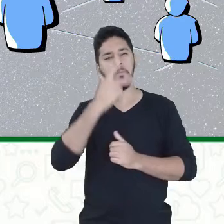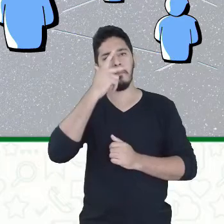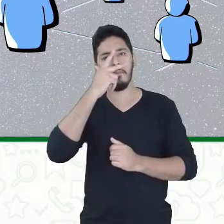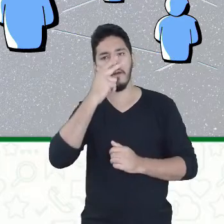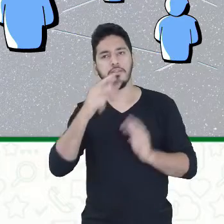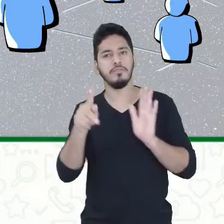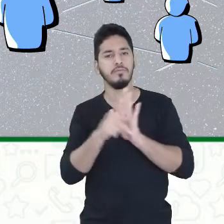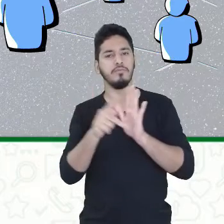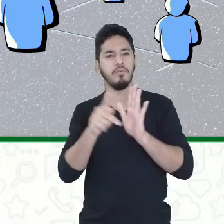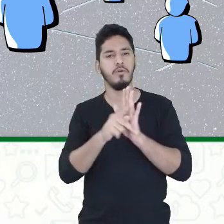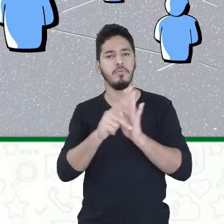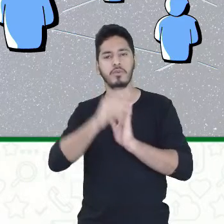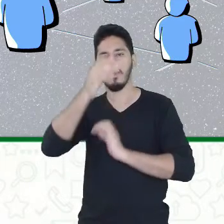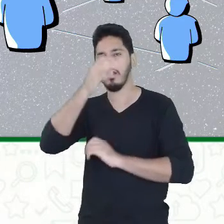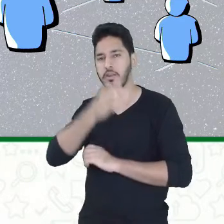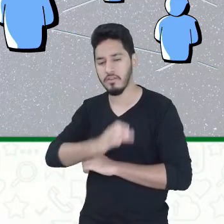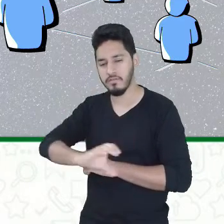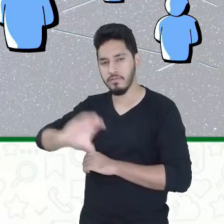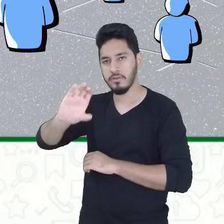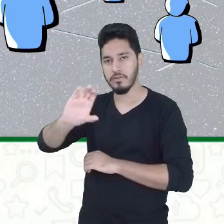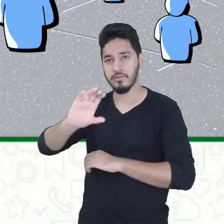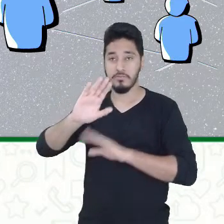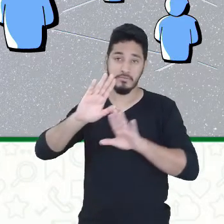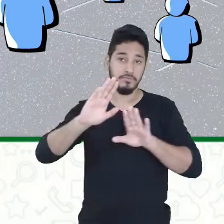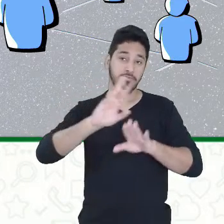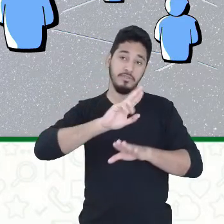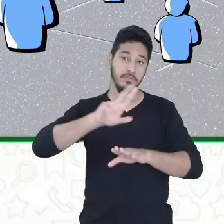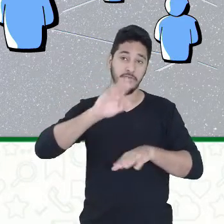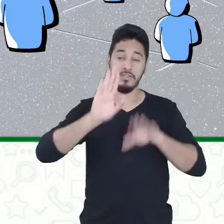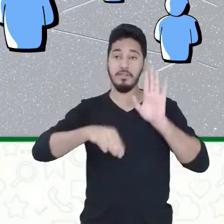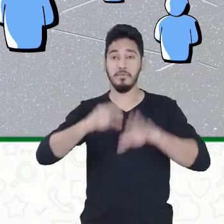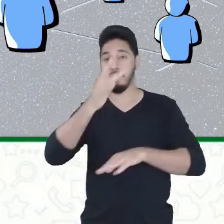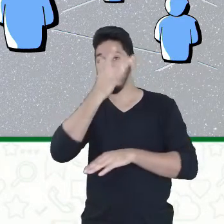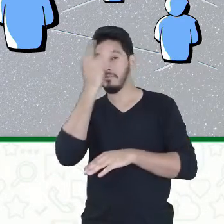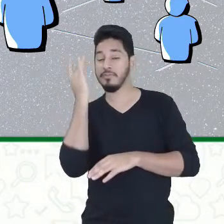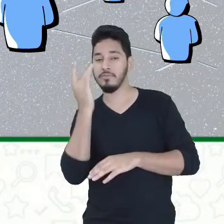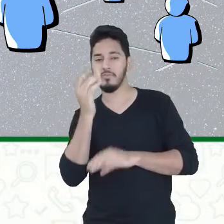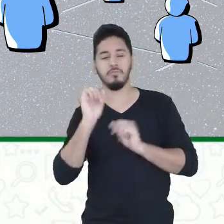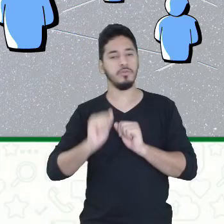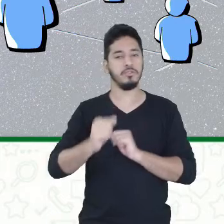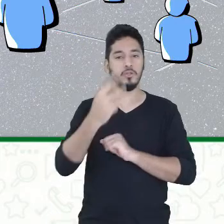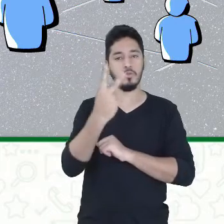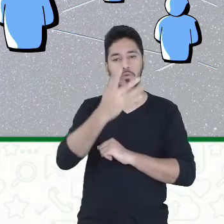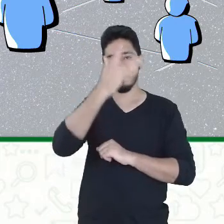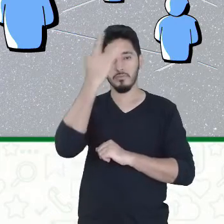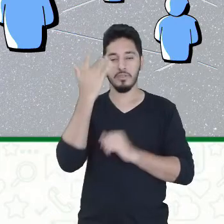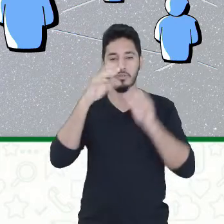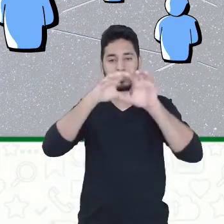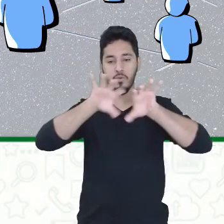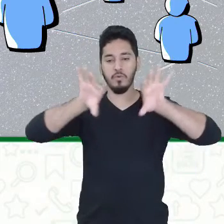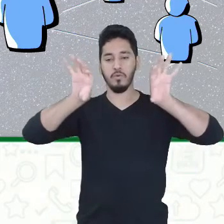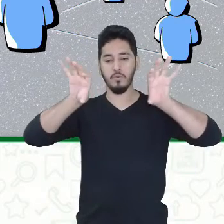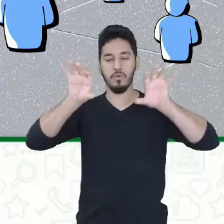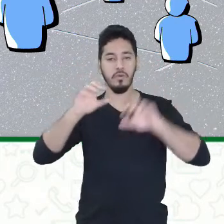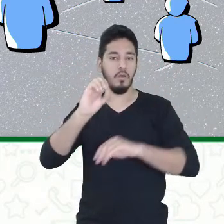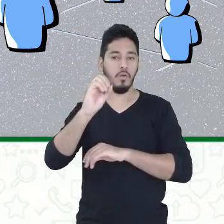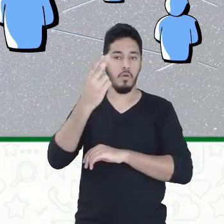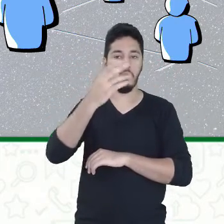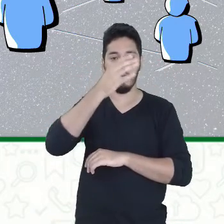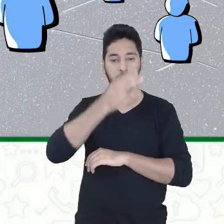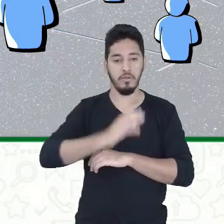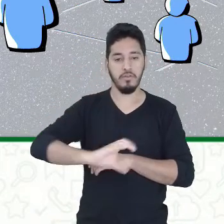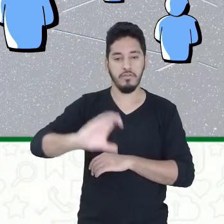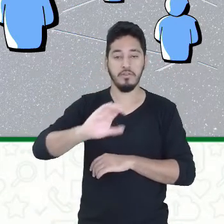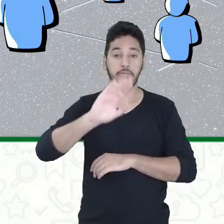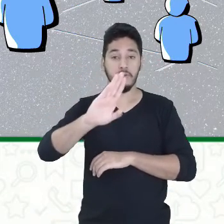professora? Parece. Parece, mas aí depende do que a gente vê. A gente pode ver uma pessoa, duas pessoas, um elefante, né? Mas